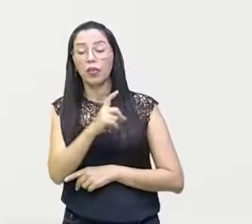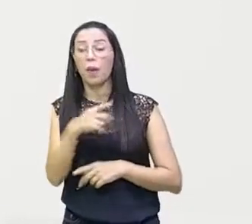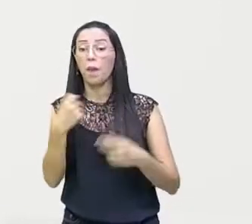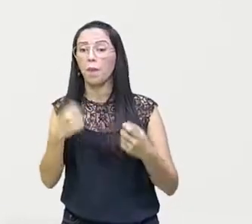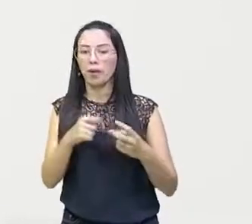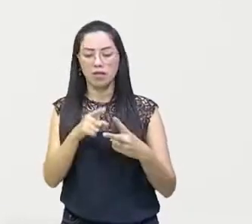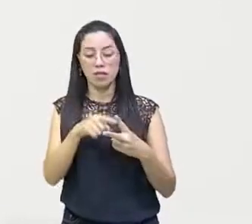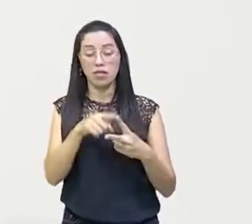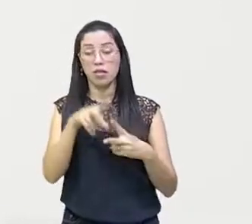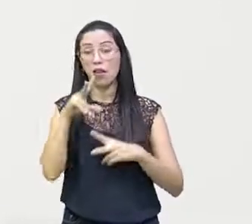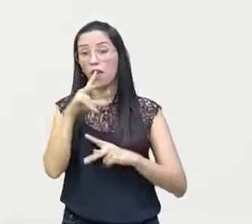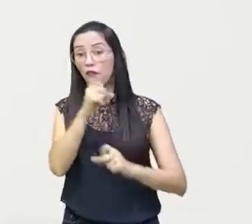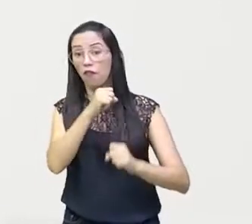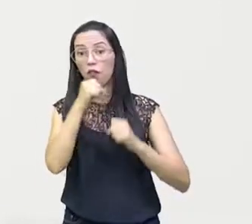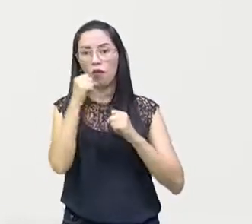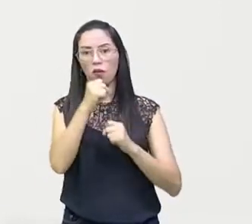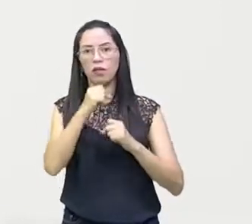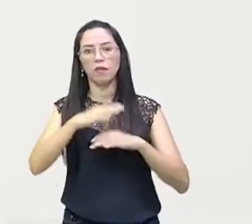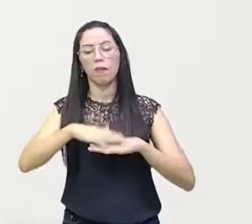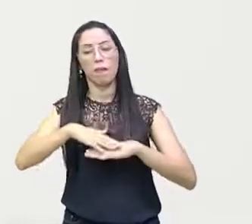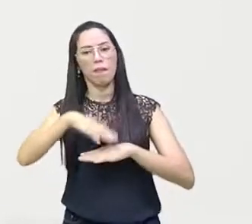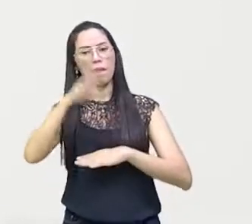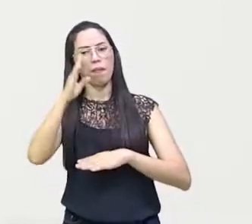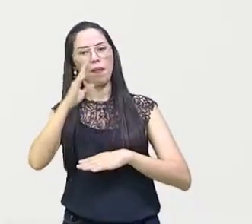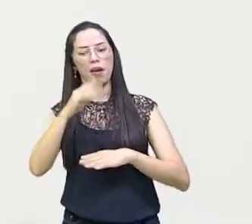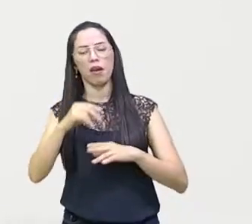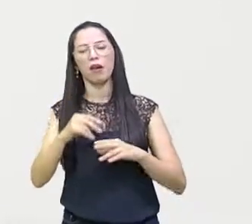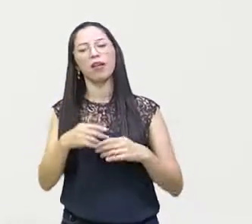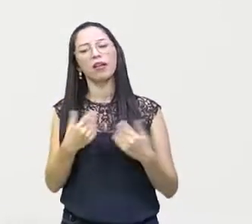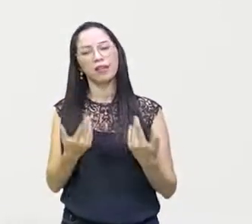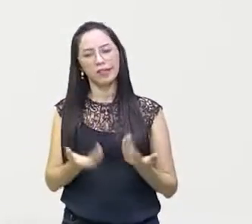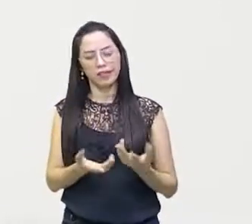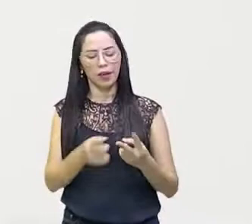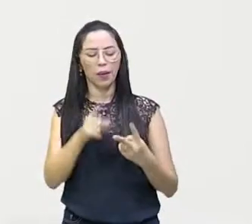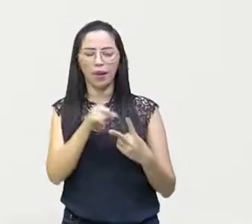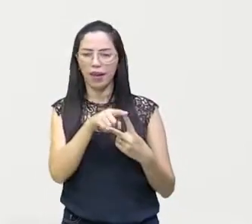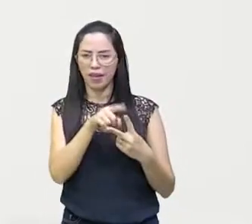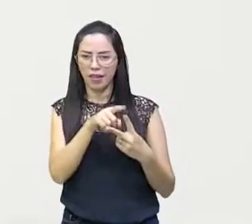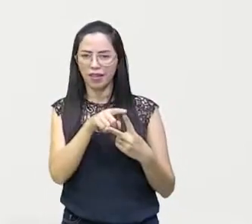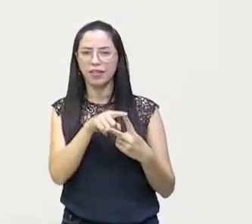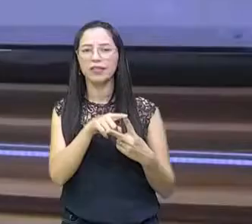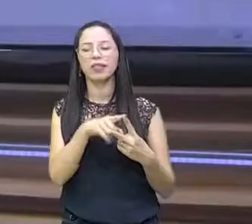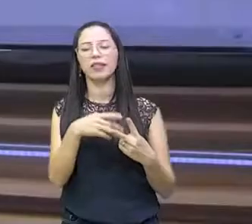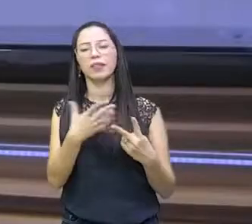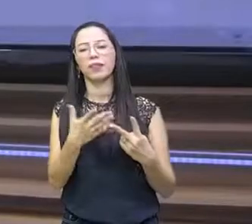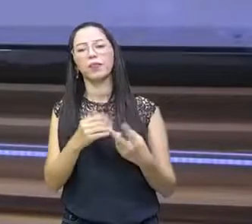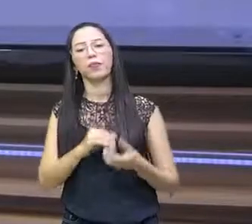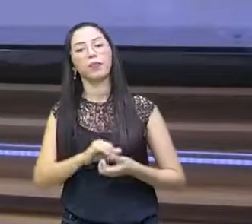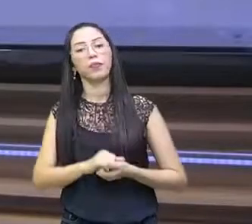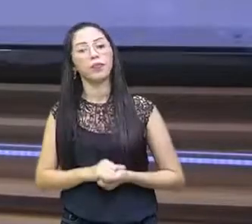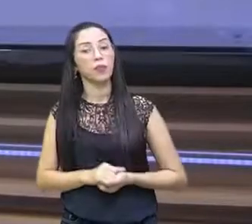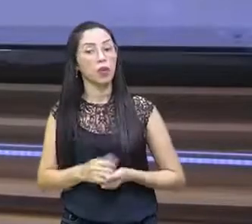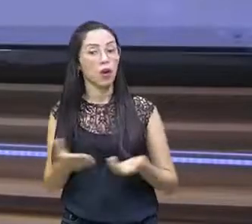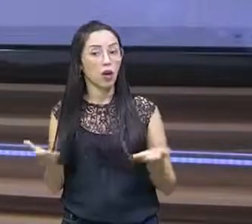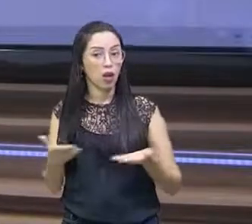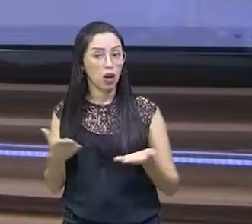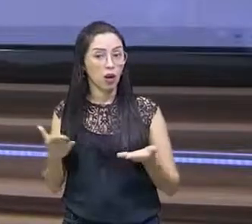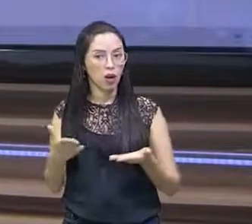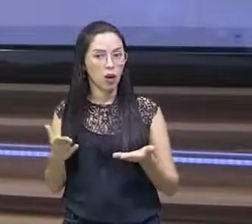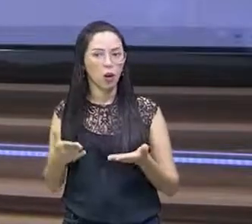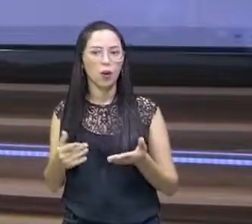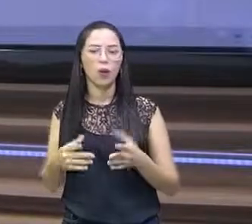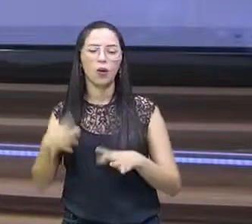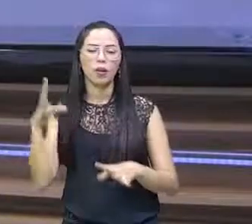também, através do coração, né, que bombeia todo esse sangue por todo o nosso corpo. Chegou a hora do